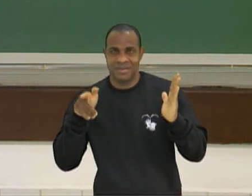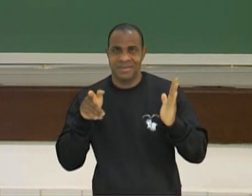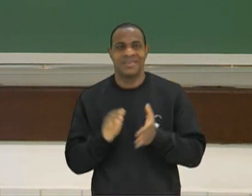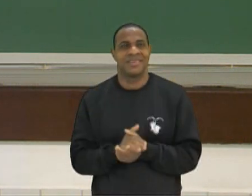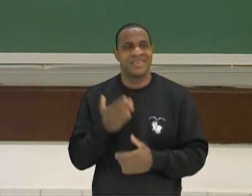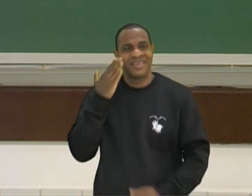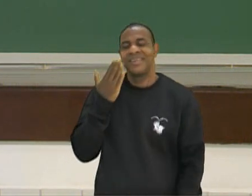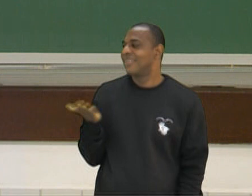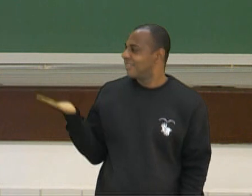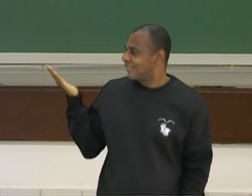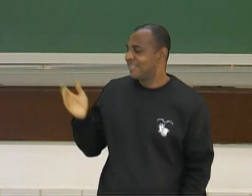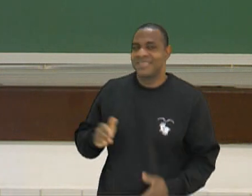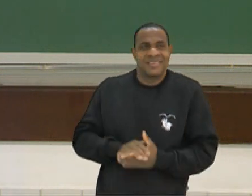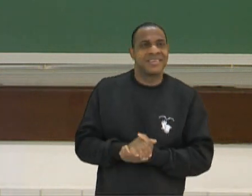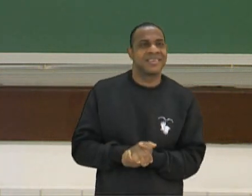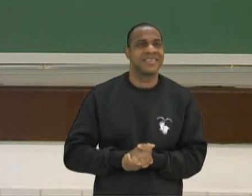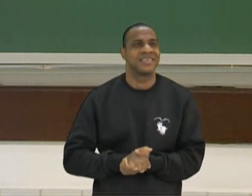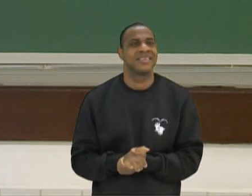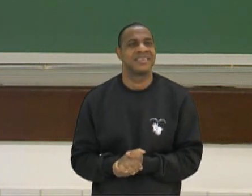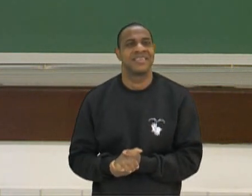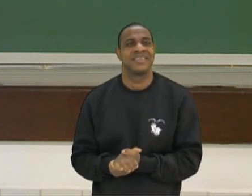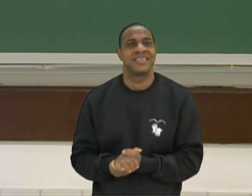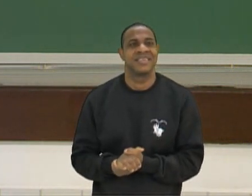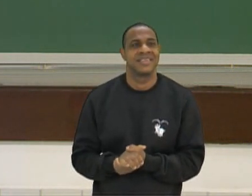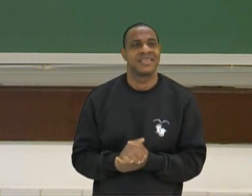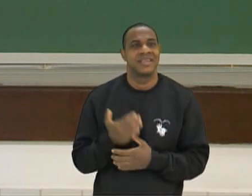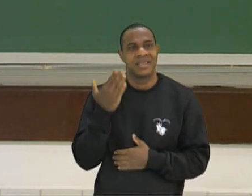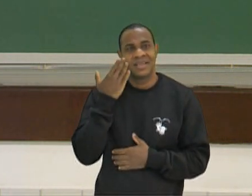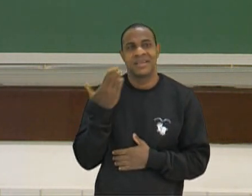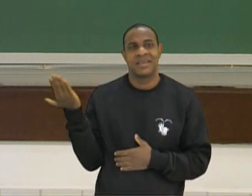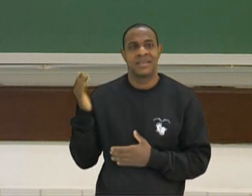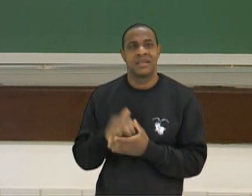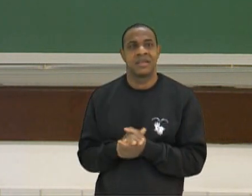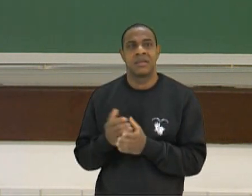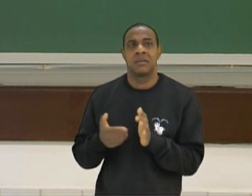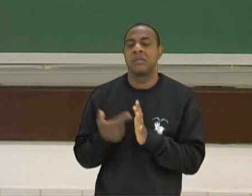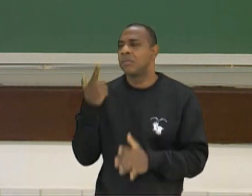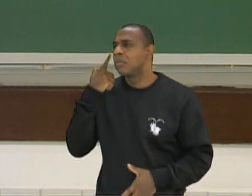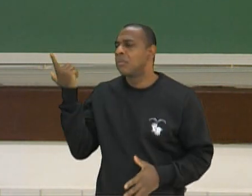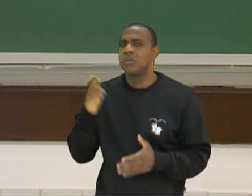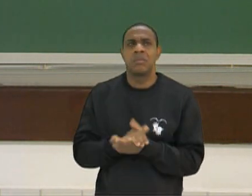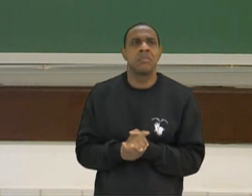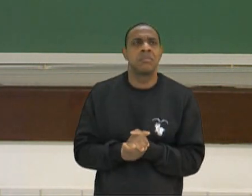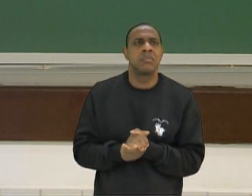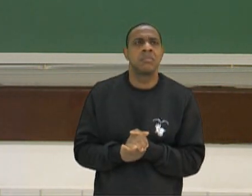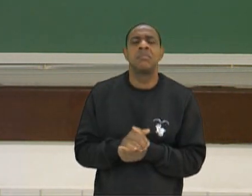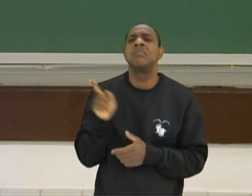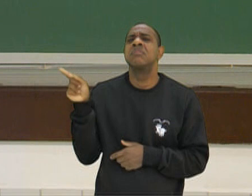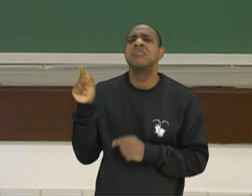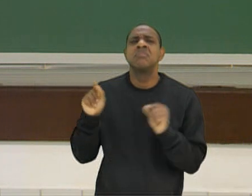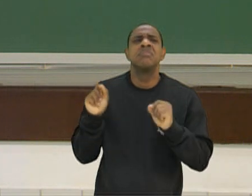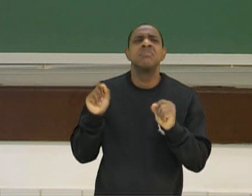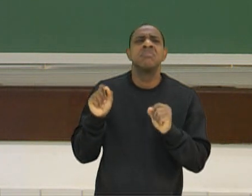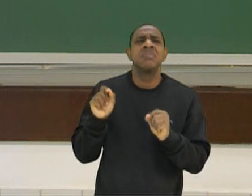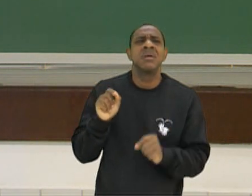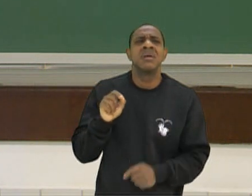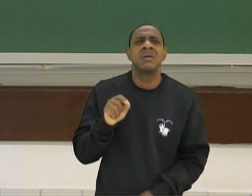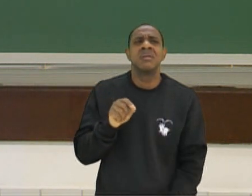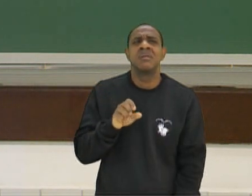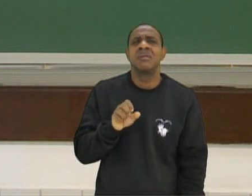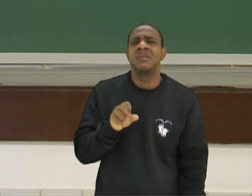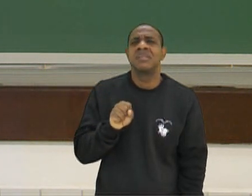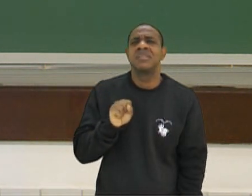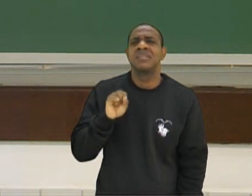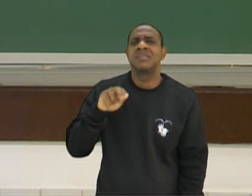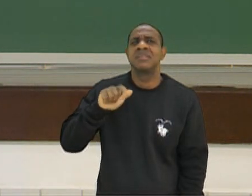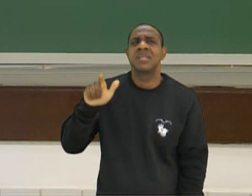ok? Vamos avançar para a nossa próxima tela. E aqui eu venho trazer para vocês uma configuração que deu uma modificada ao longo desses últimos